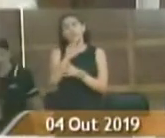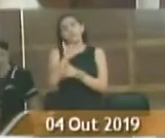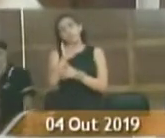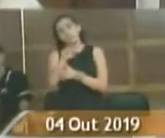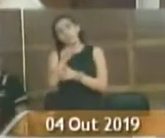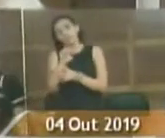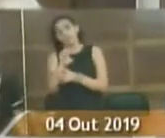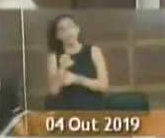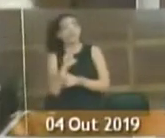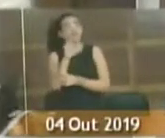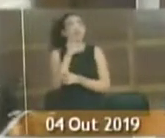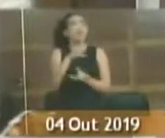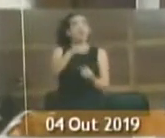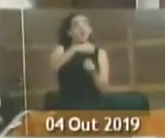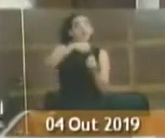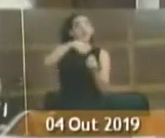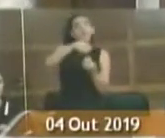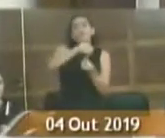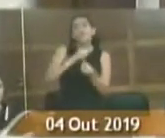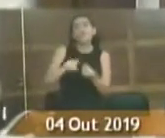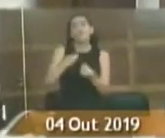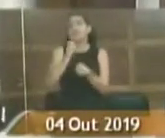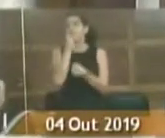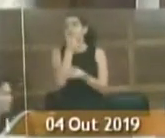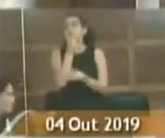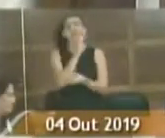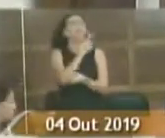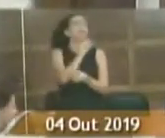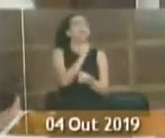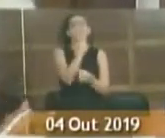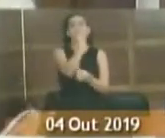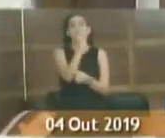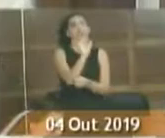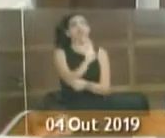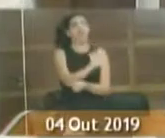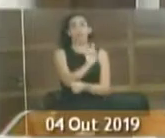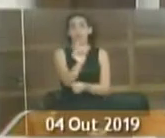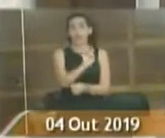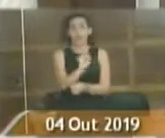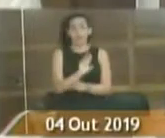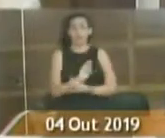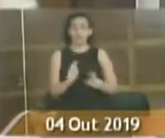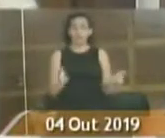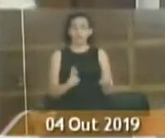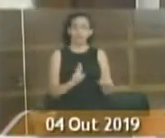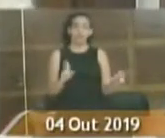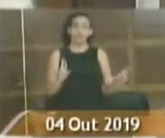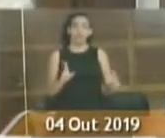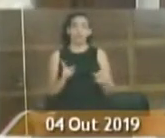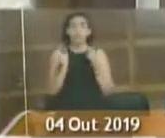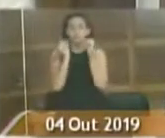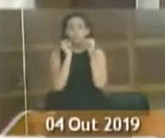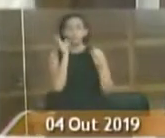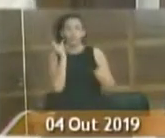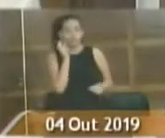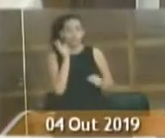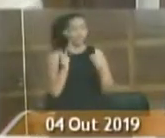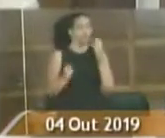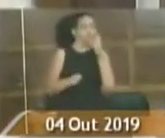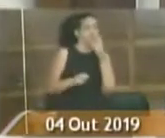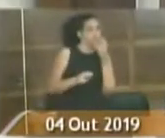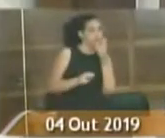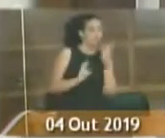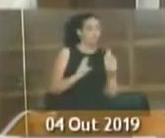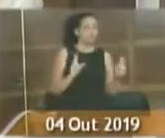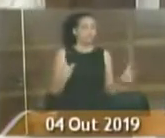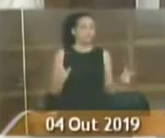antifúngico tal, tal, tal. Não, dosagens diferentes, tem medicações que têm que ser associadas,